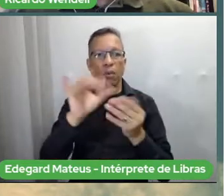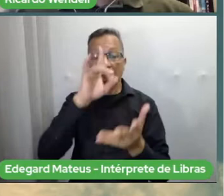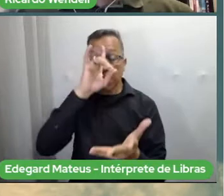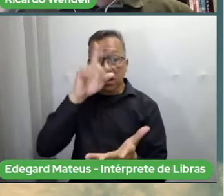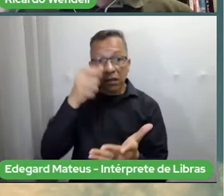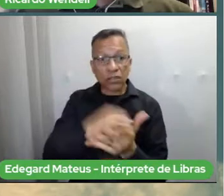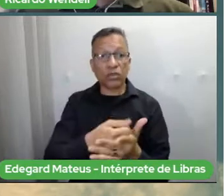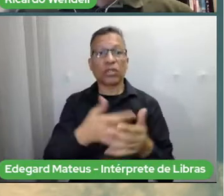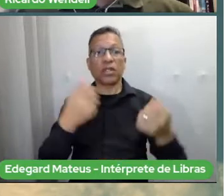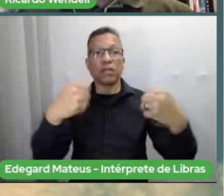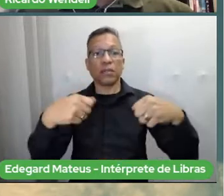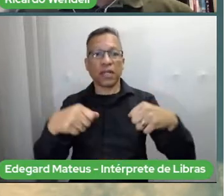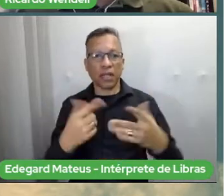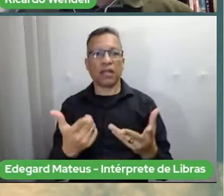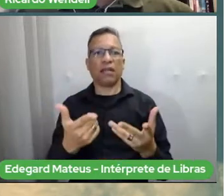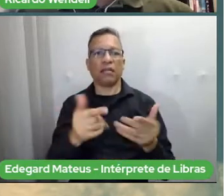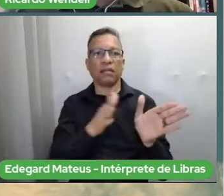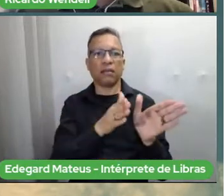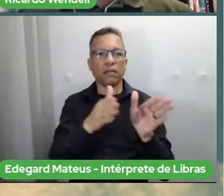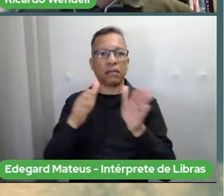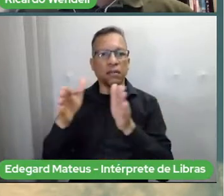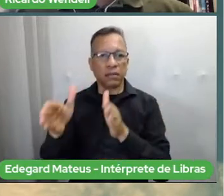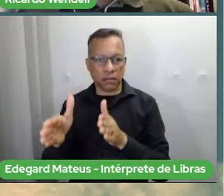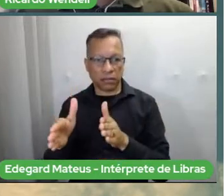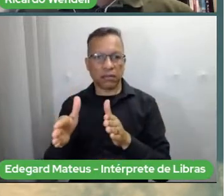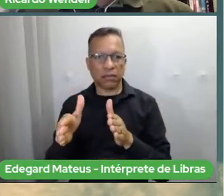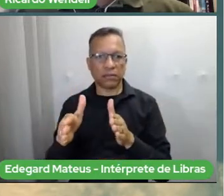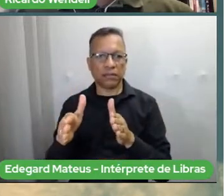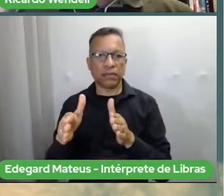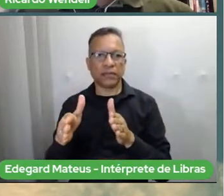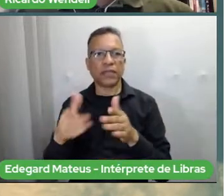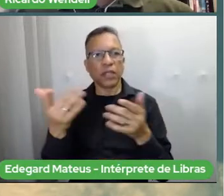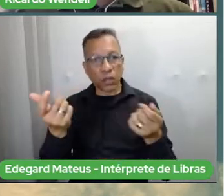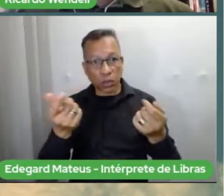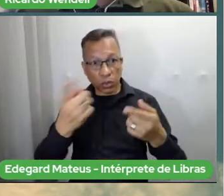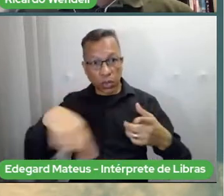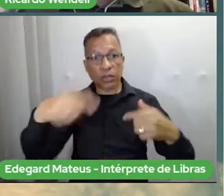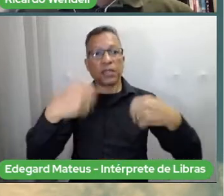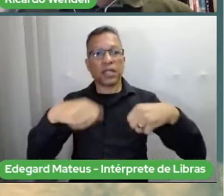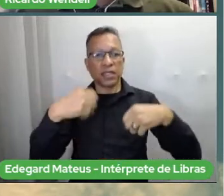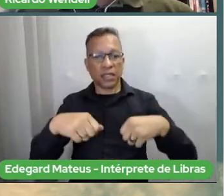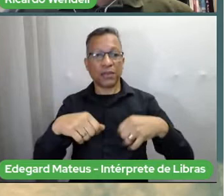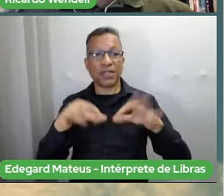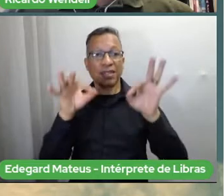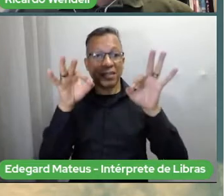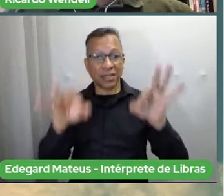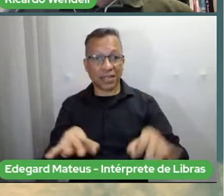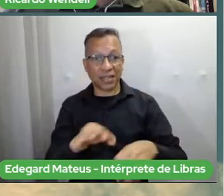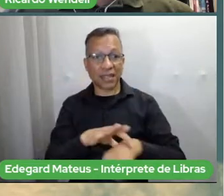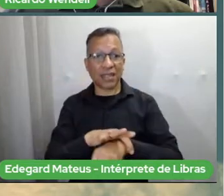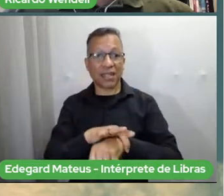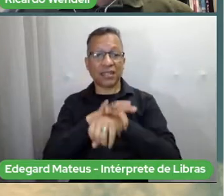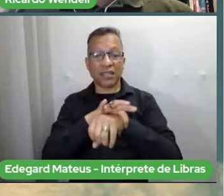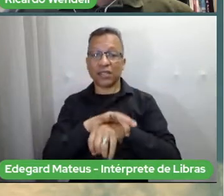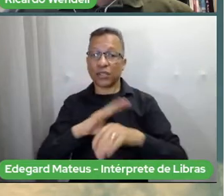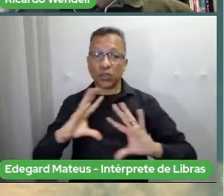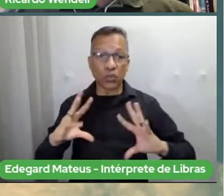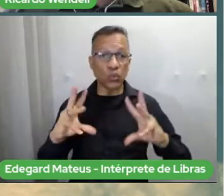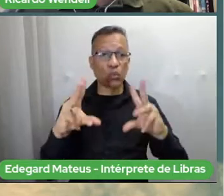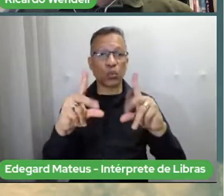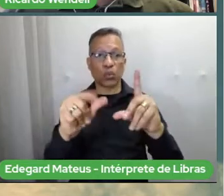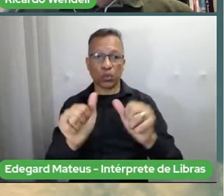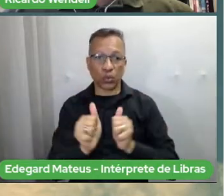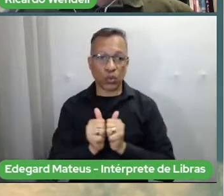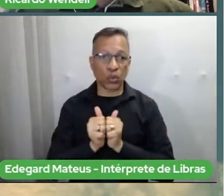precisa priorizar. Ou seja, a gente precisa, de alguma forma, garantir que isso tudo ande ao mesmo tempo.